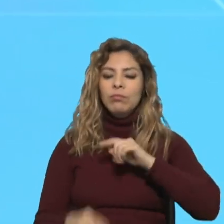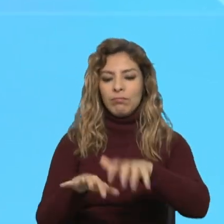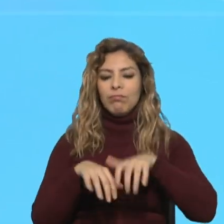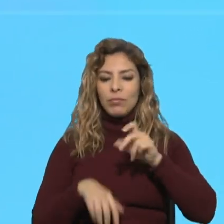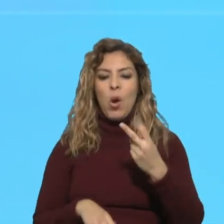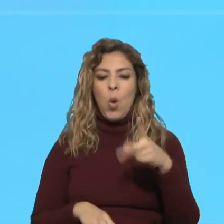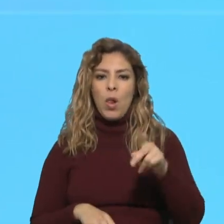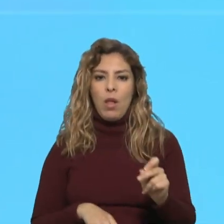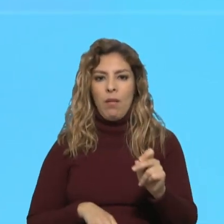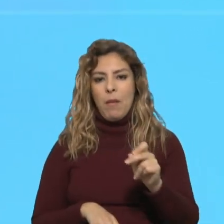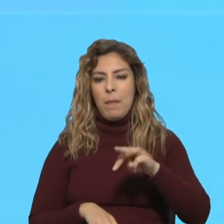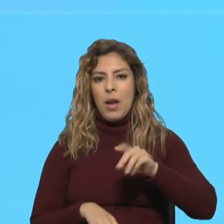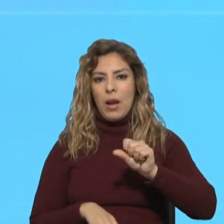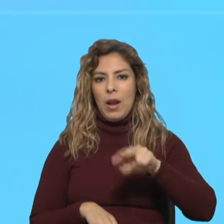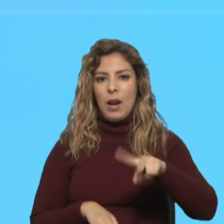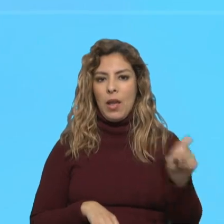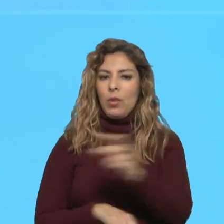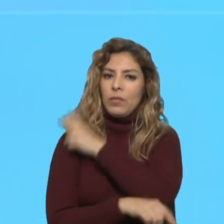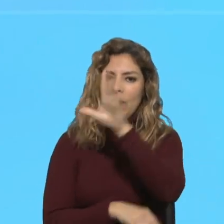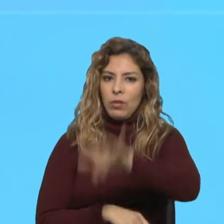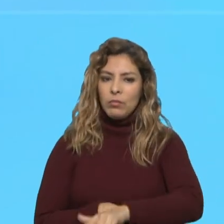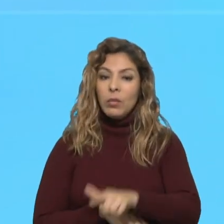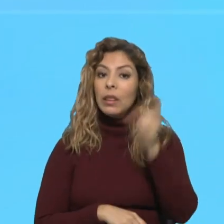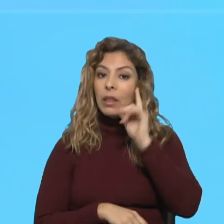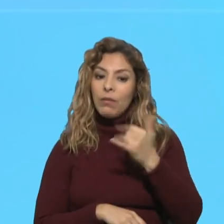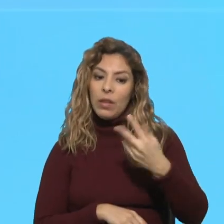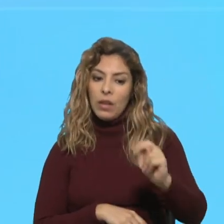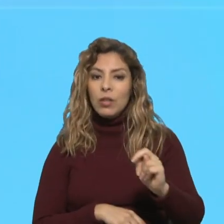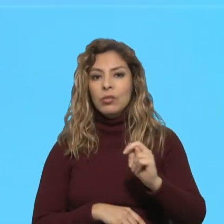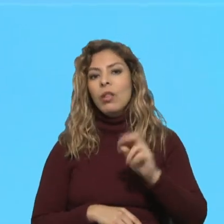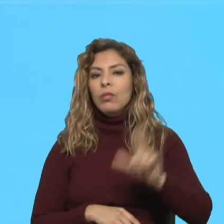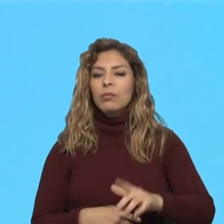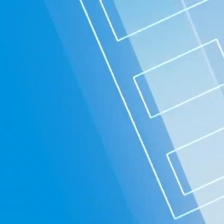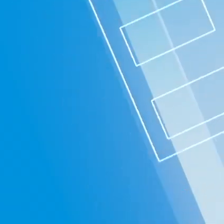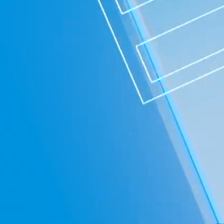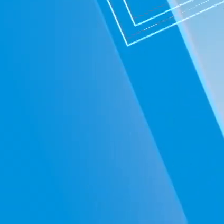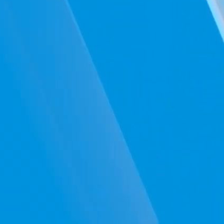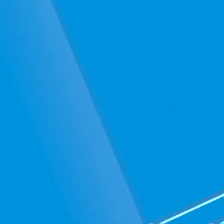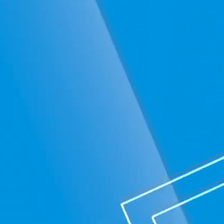Universidade de Lisboa, no dia 22 de março. Votos de uma ótima tarde. Até amanhã, Sr.